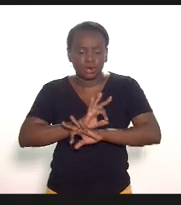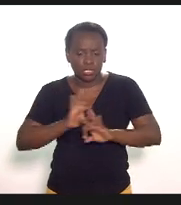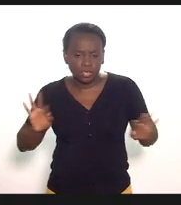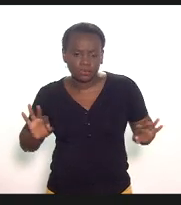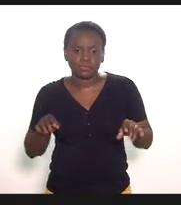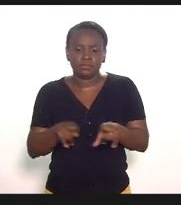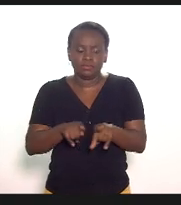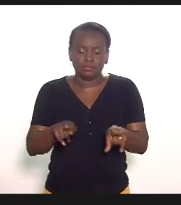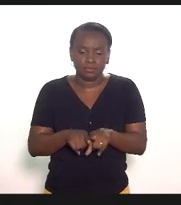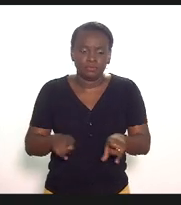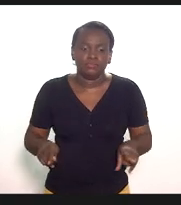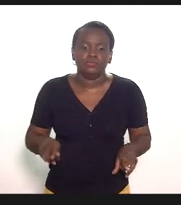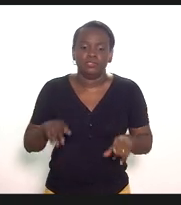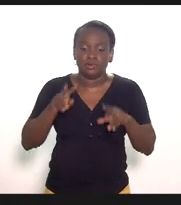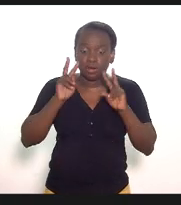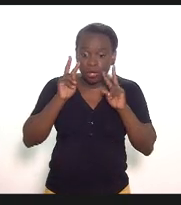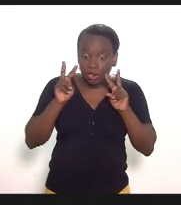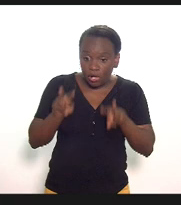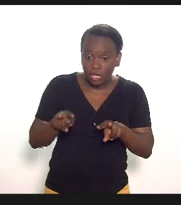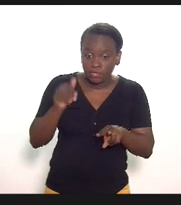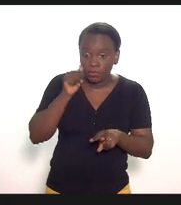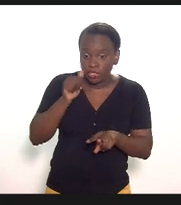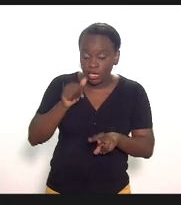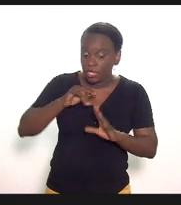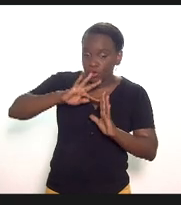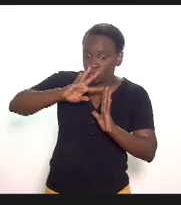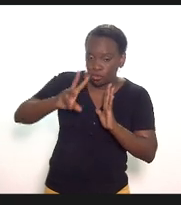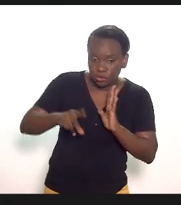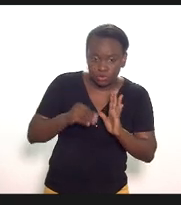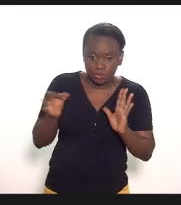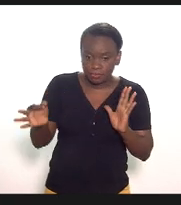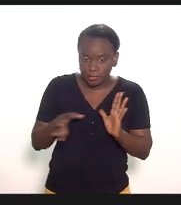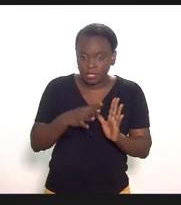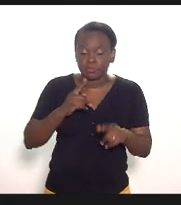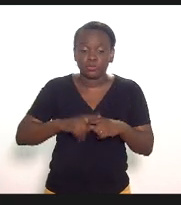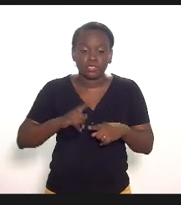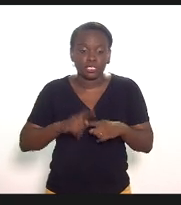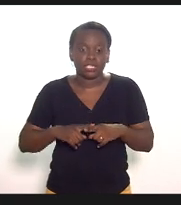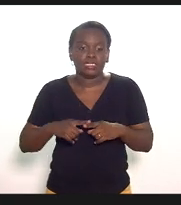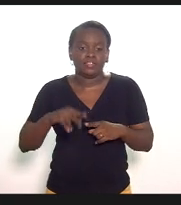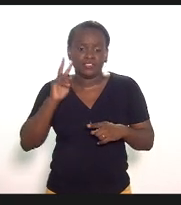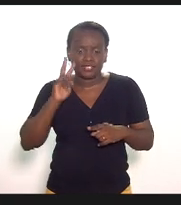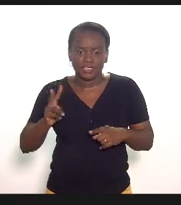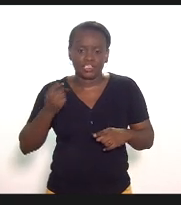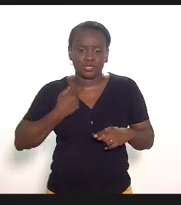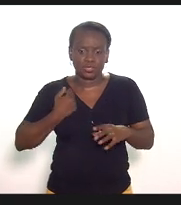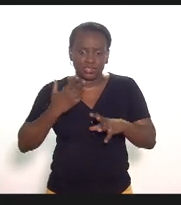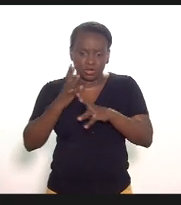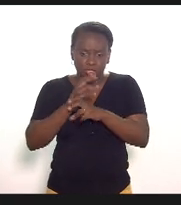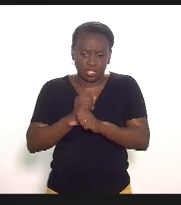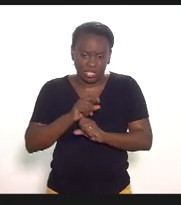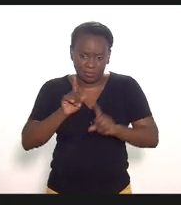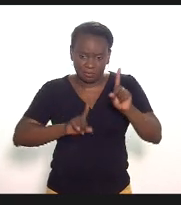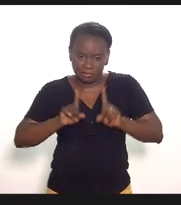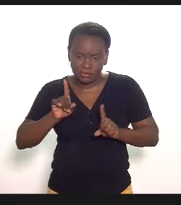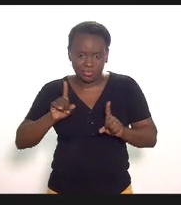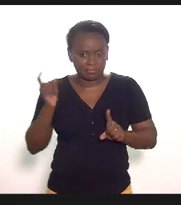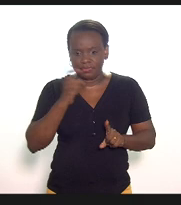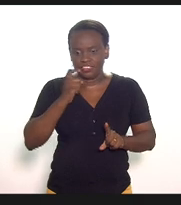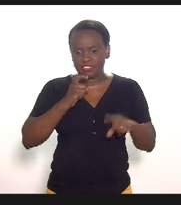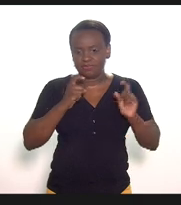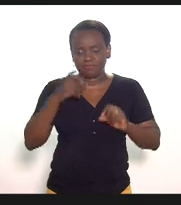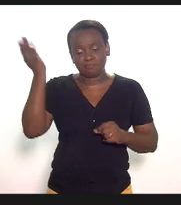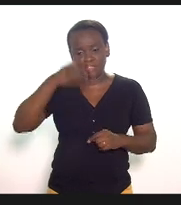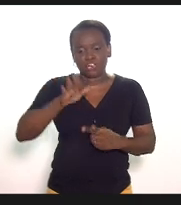são medidas que olham para a mulher como um todo, porque os números não enganam, né? Os números não mentem.